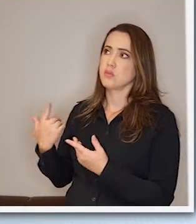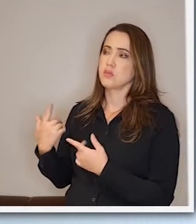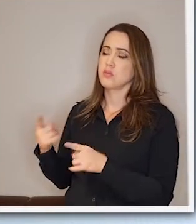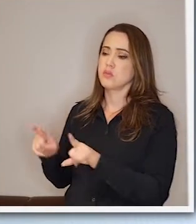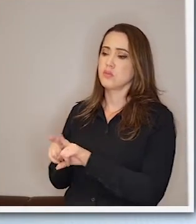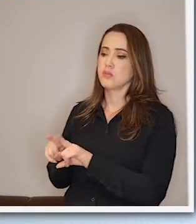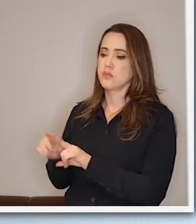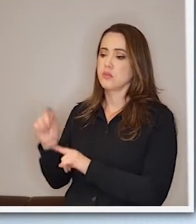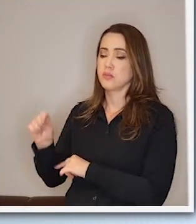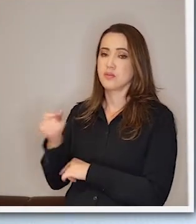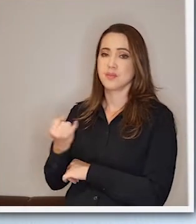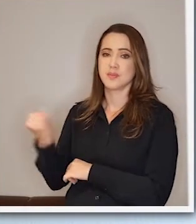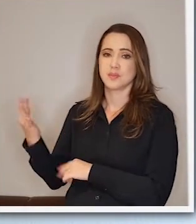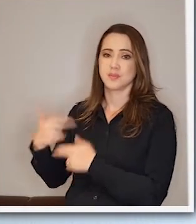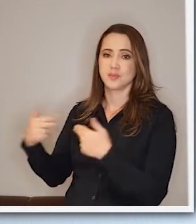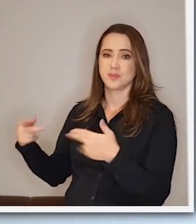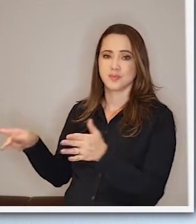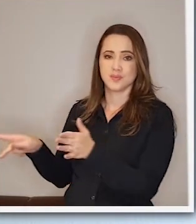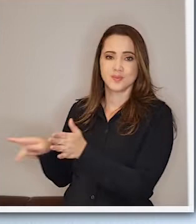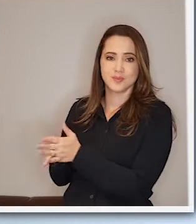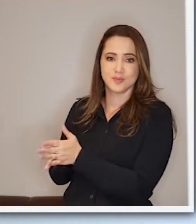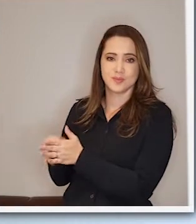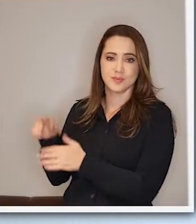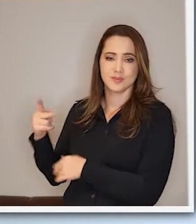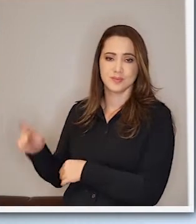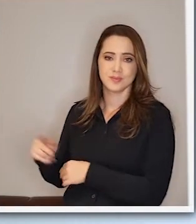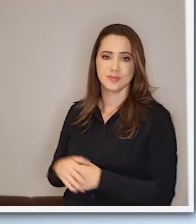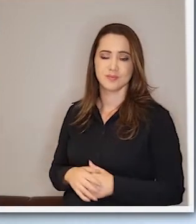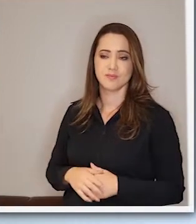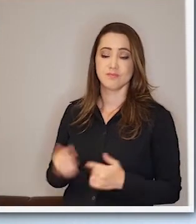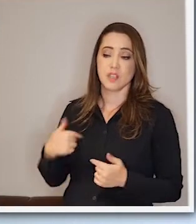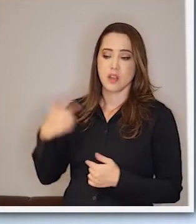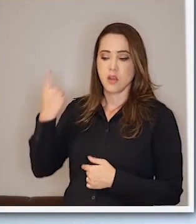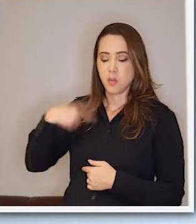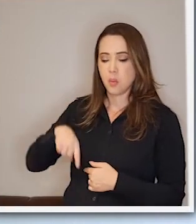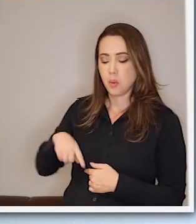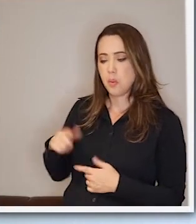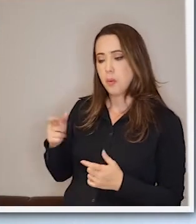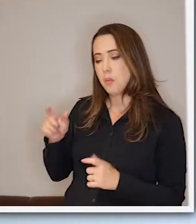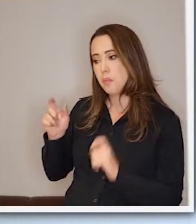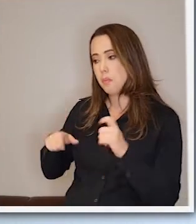Tá, tem a minha limitação. Eu tenho várias limitações. Mas não fala nossa.